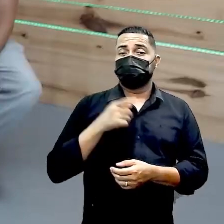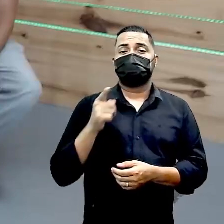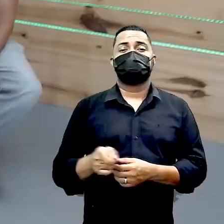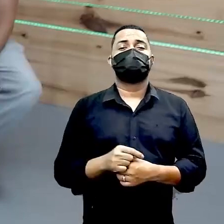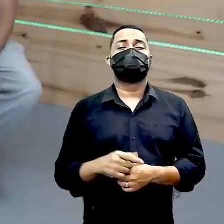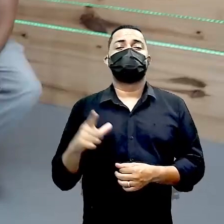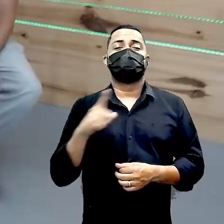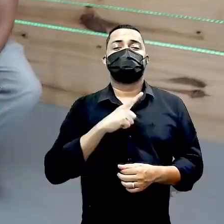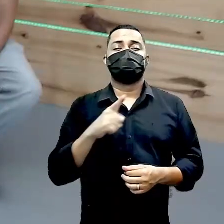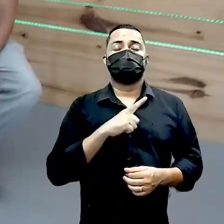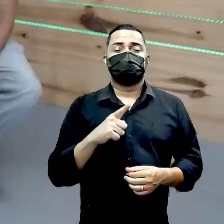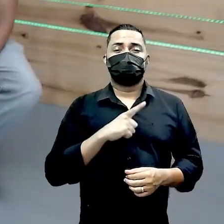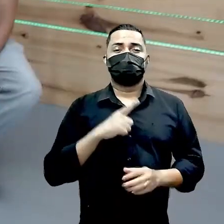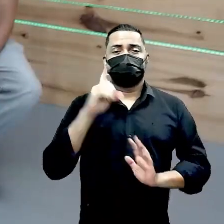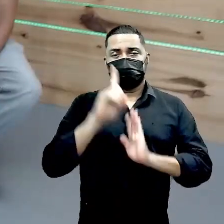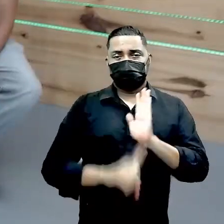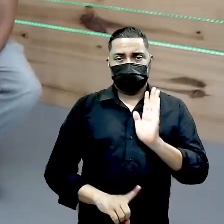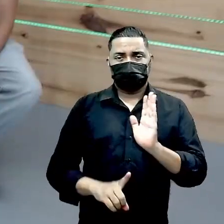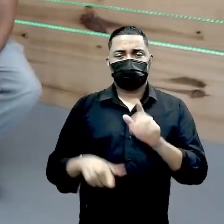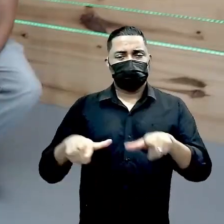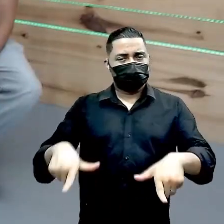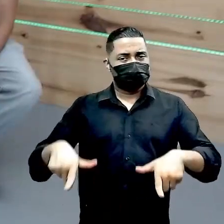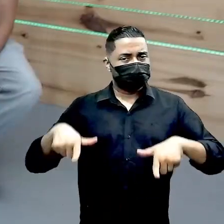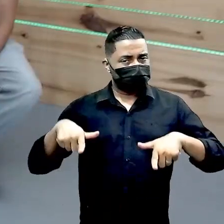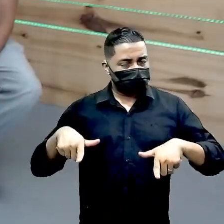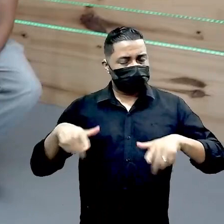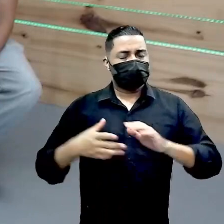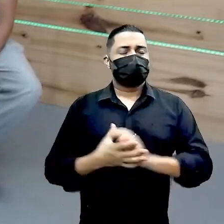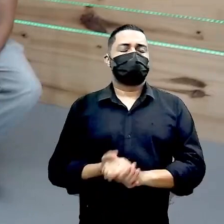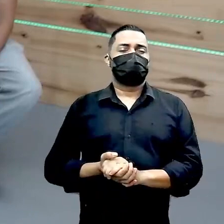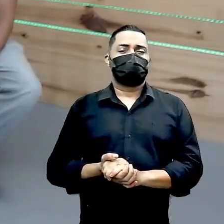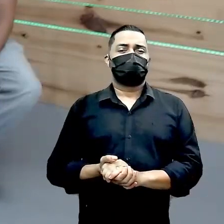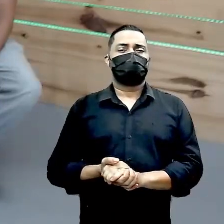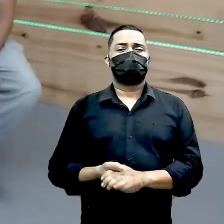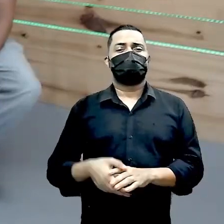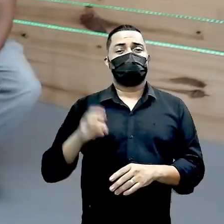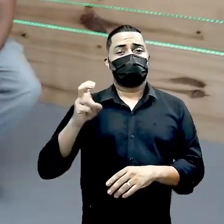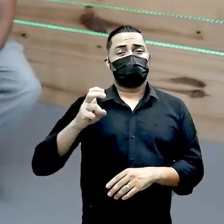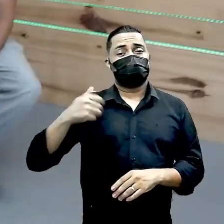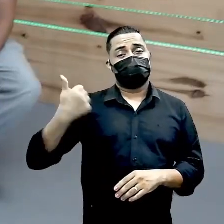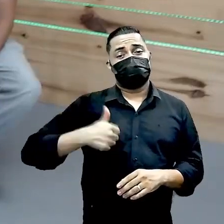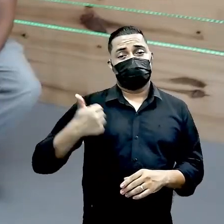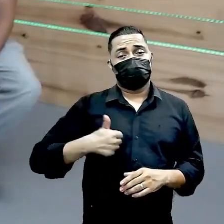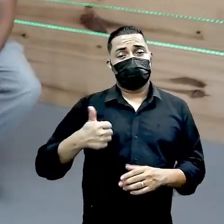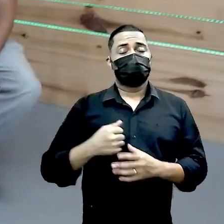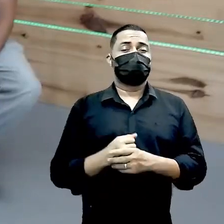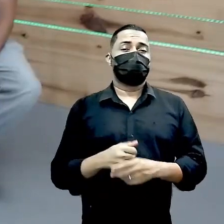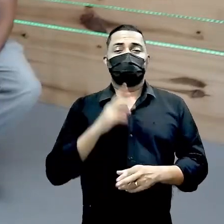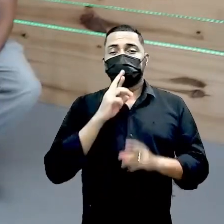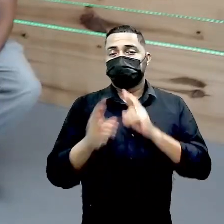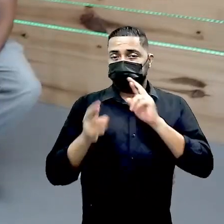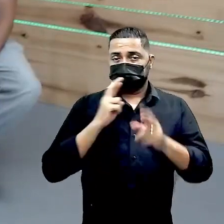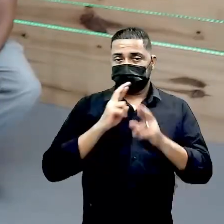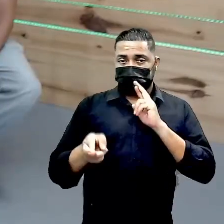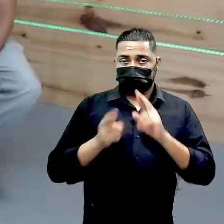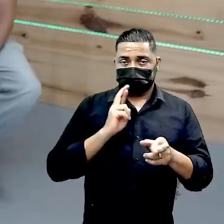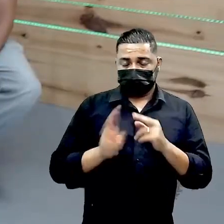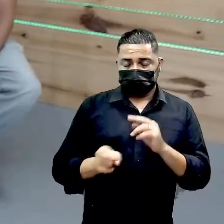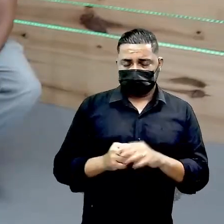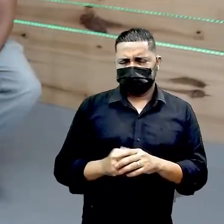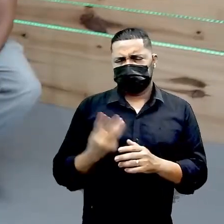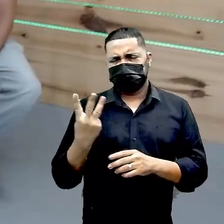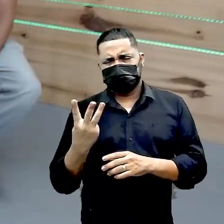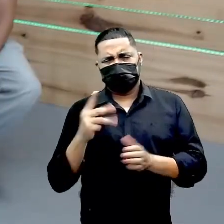ter direito a um certificado e os 5 primeiros que responderem umas